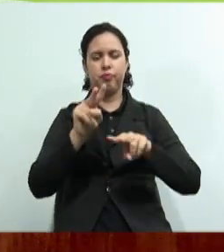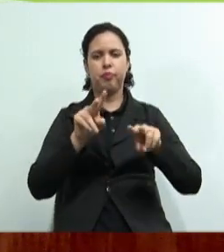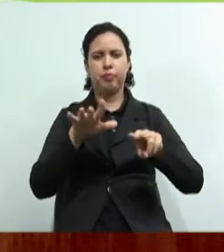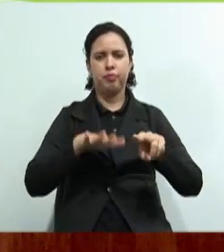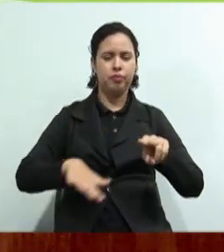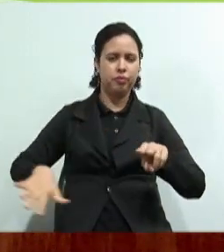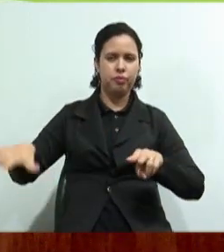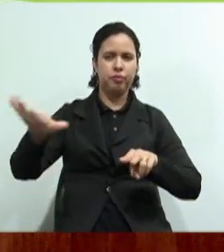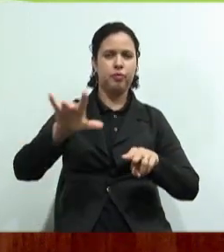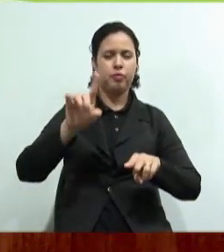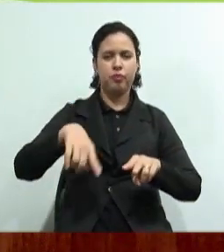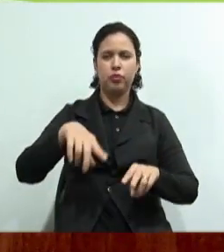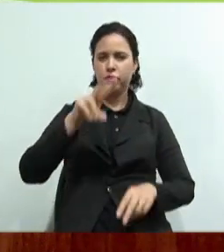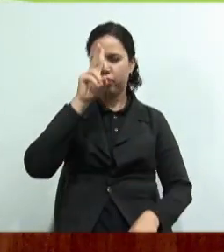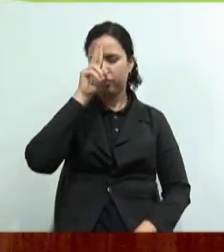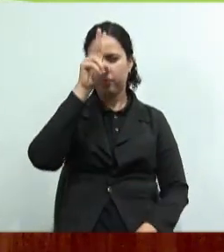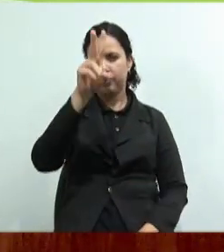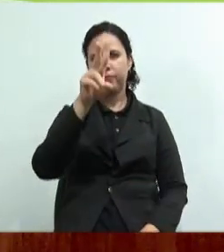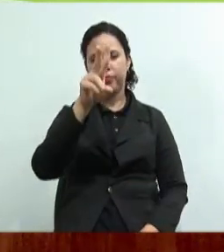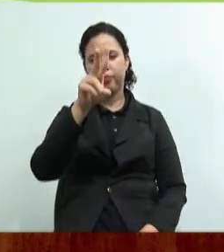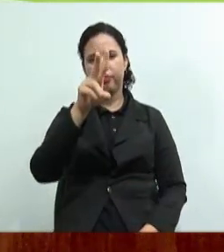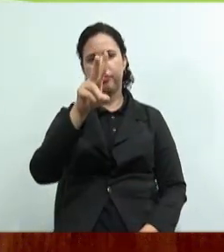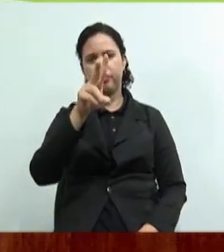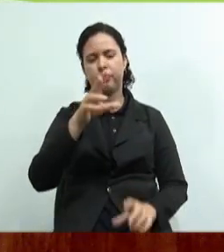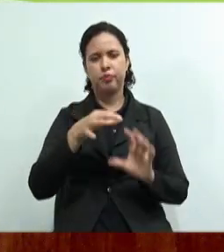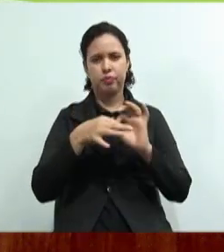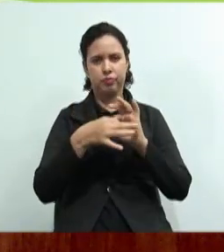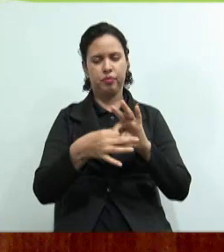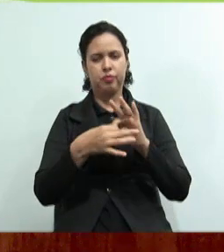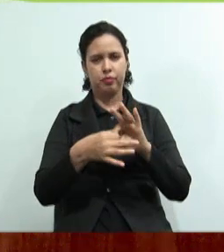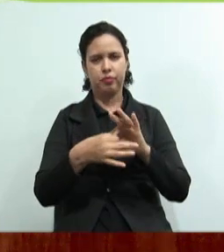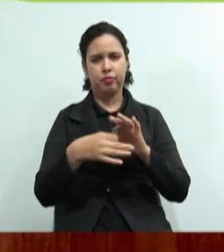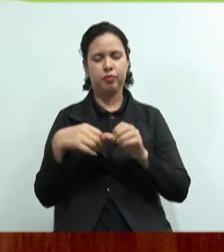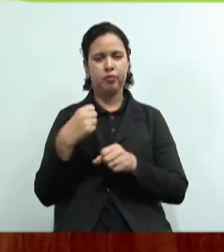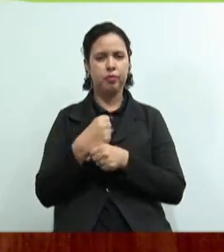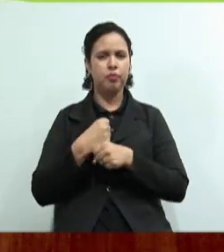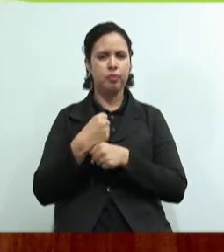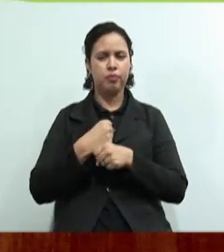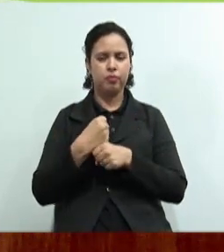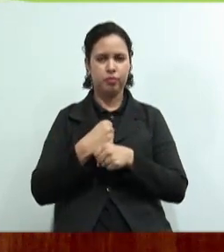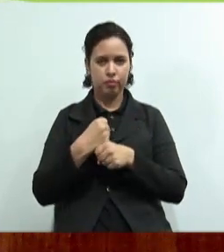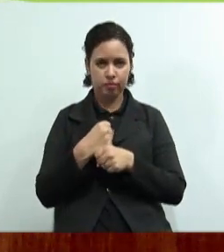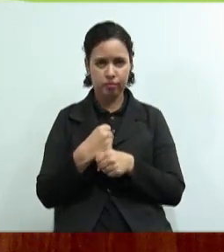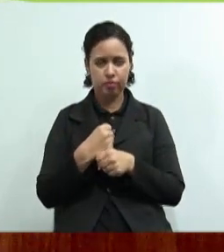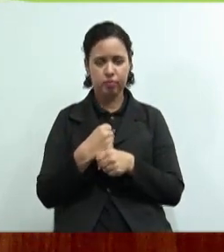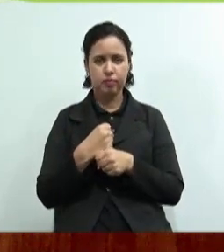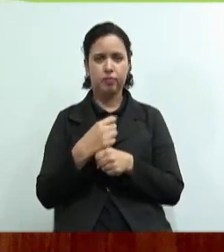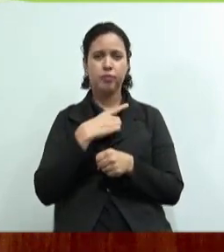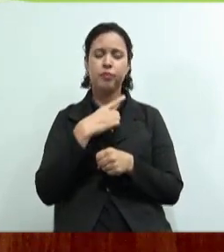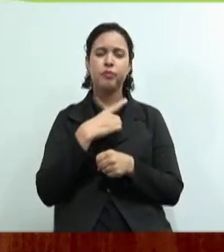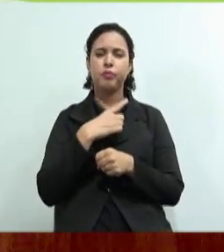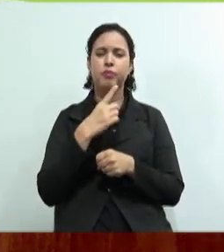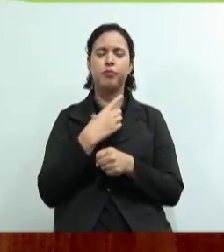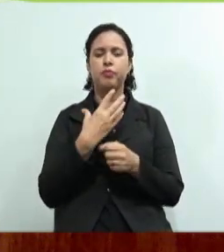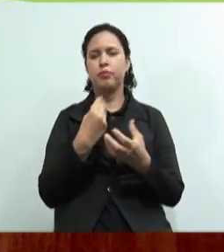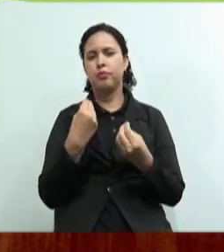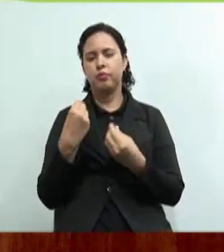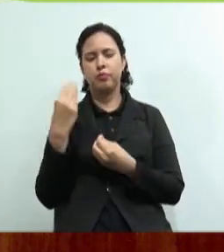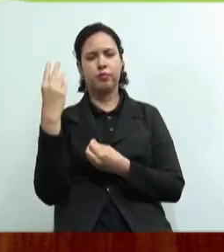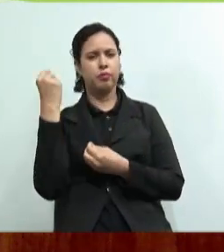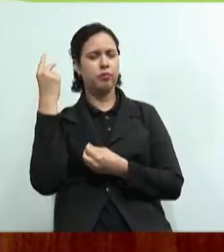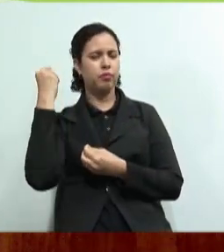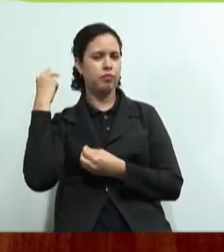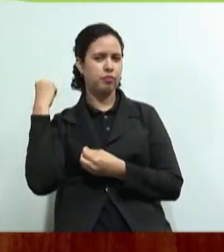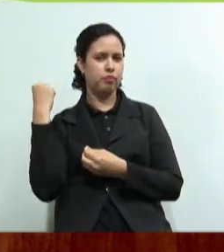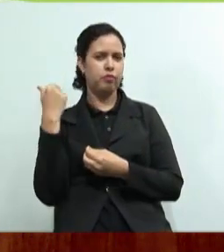tendência muito forte que tem se fortalecido nos últimos anos. Nos últimos anos, assim, tem bastante tempo que já se fala isso, tem